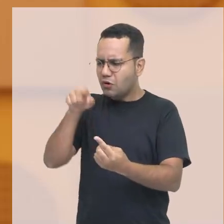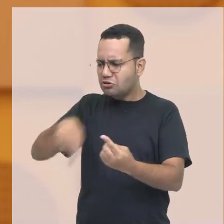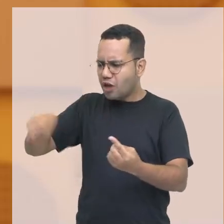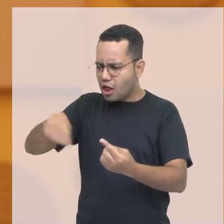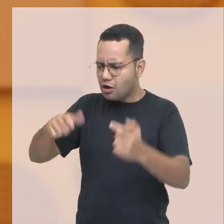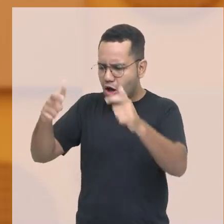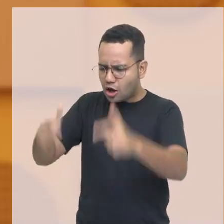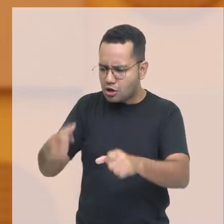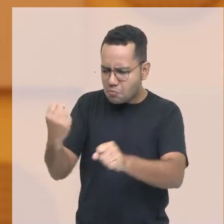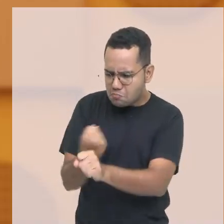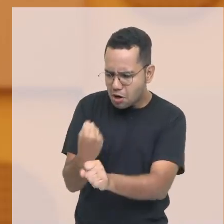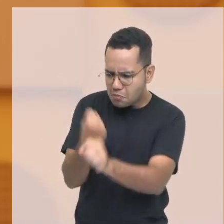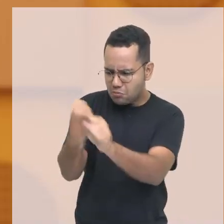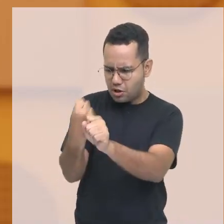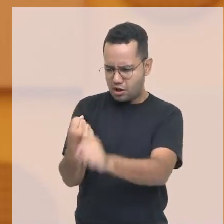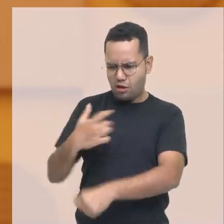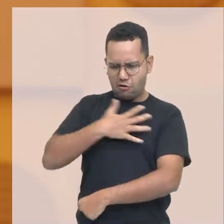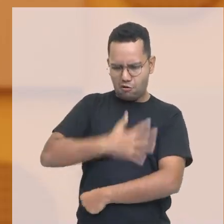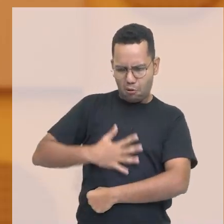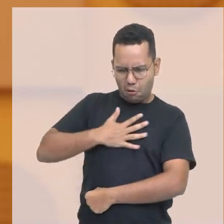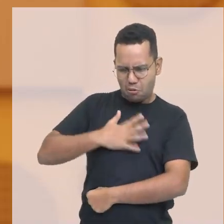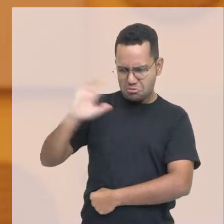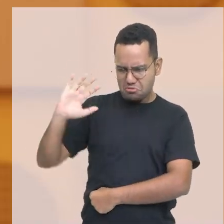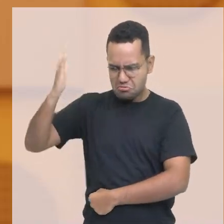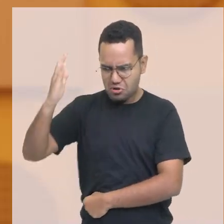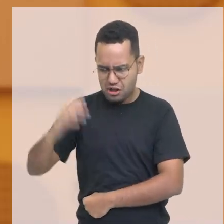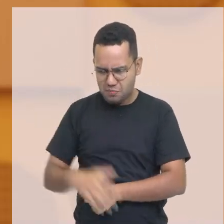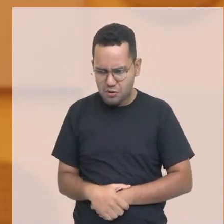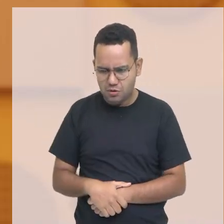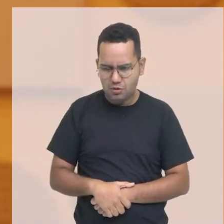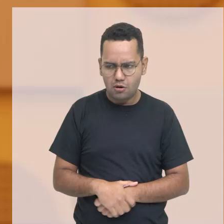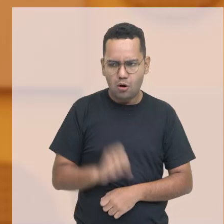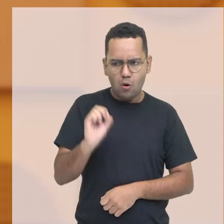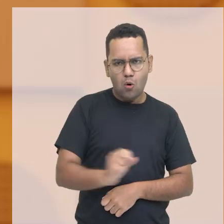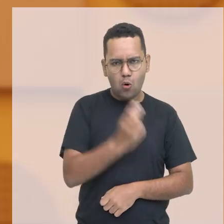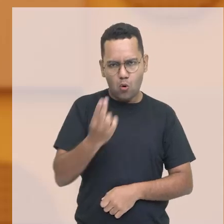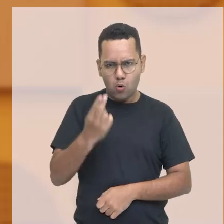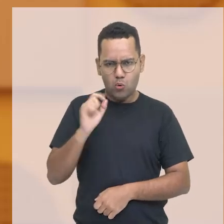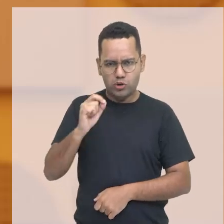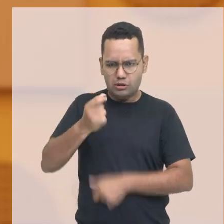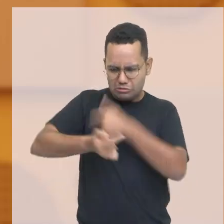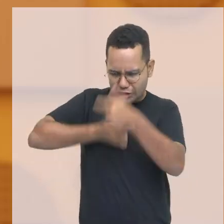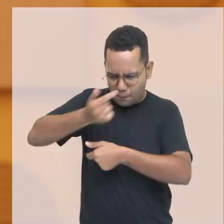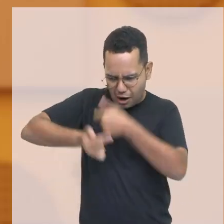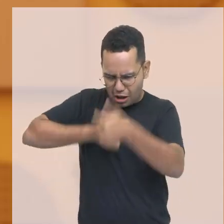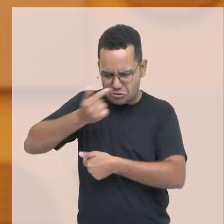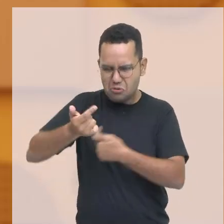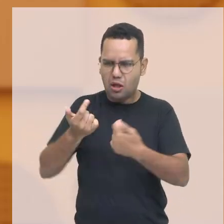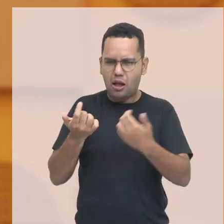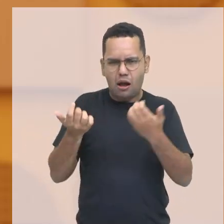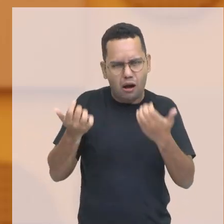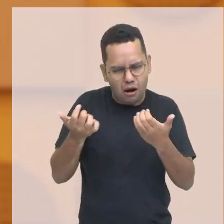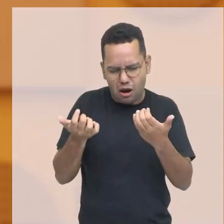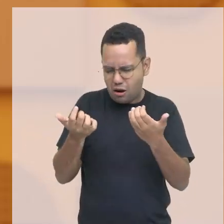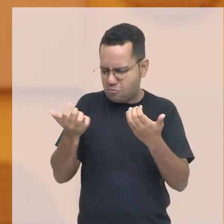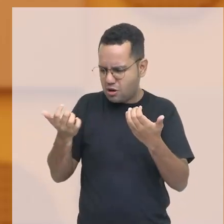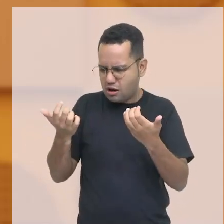Porque elas acham um clima agradável, aqui é agradável para ela? Porque os trabalhadores aqui, eles gostam de trabalhar na